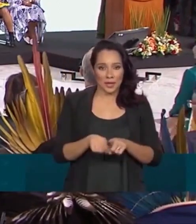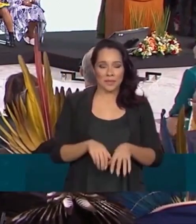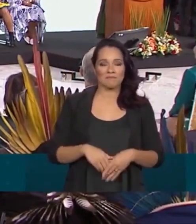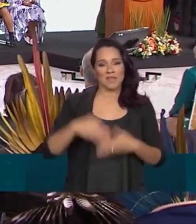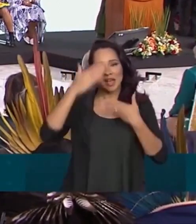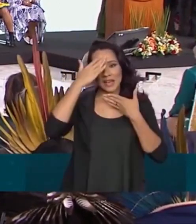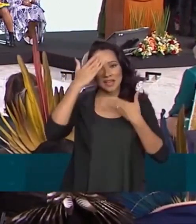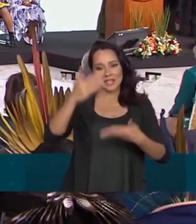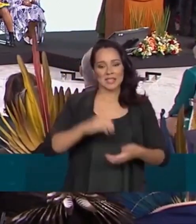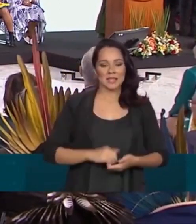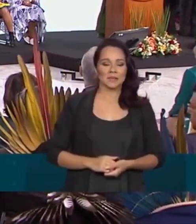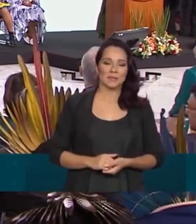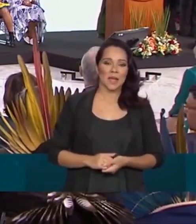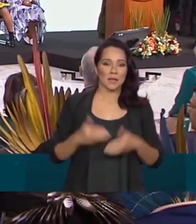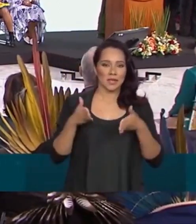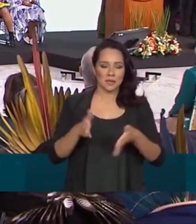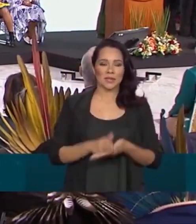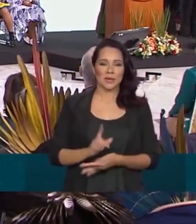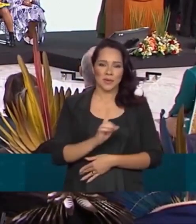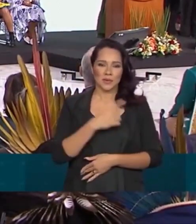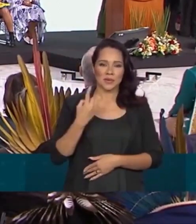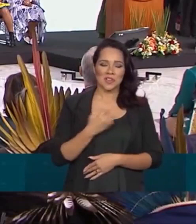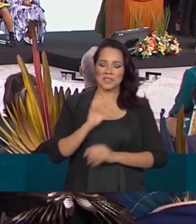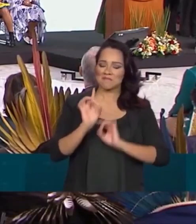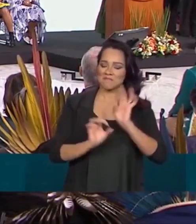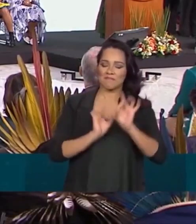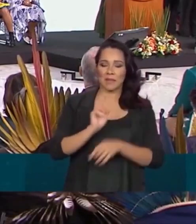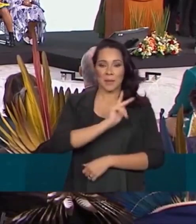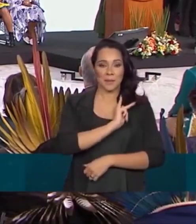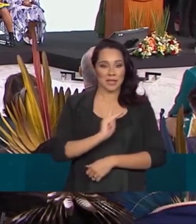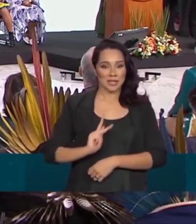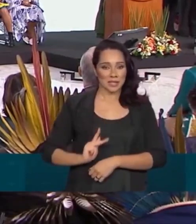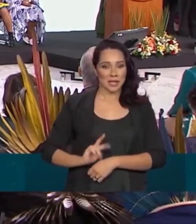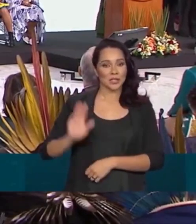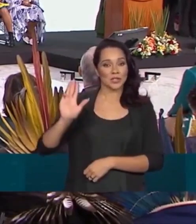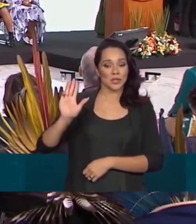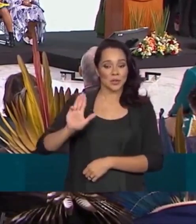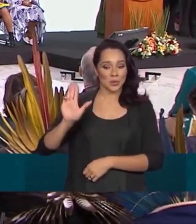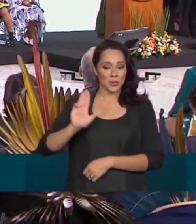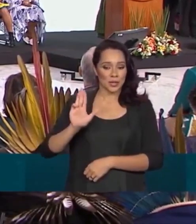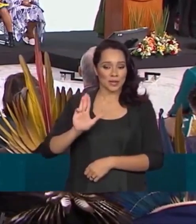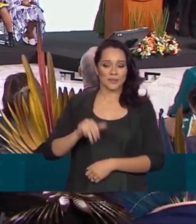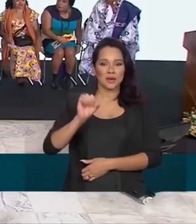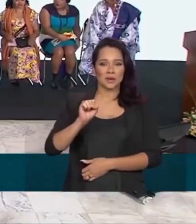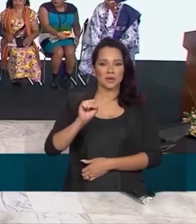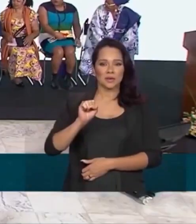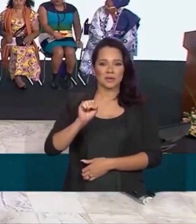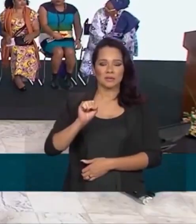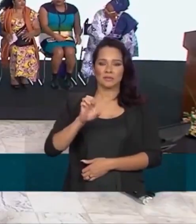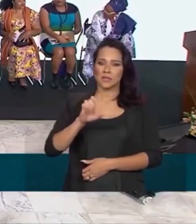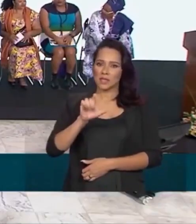devido ao ataque de bolsonaristas que invadiram e depredaram a sede os três poderes no dia 8